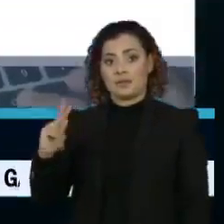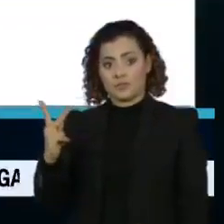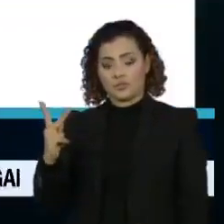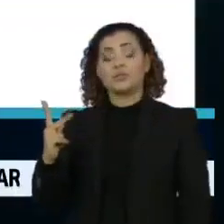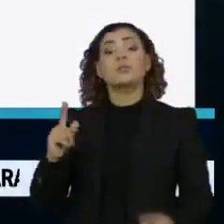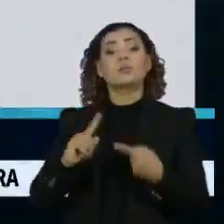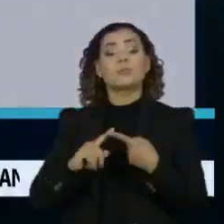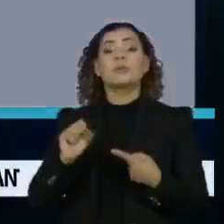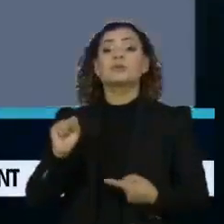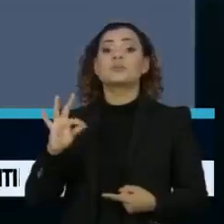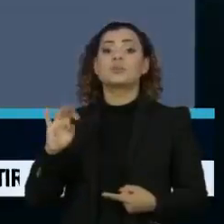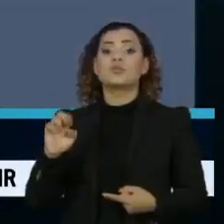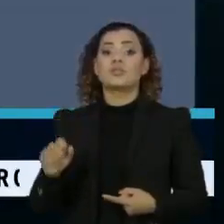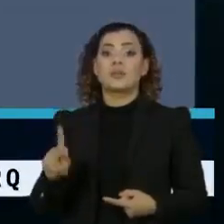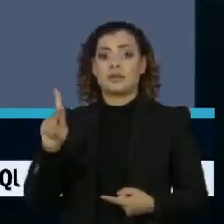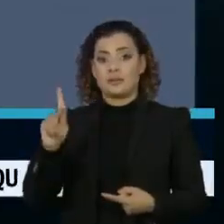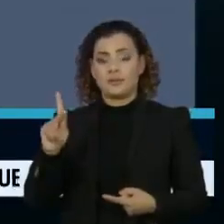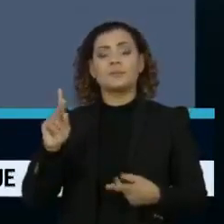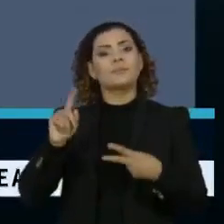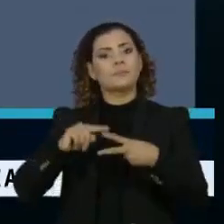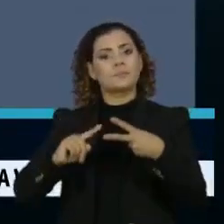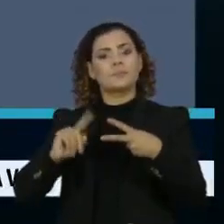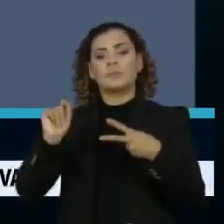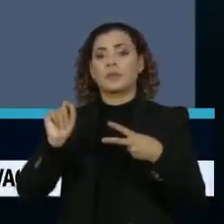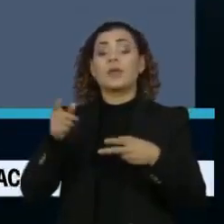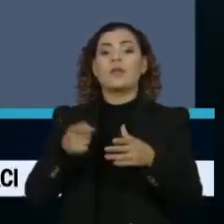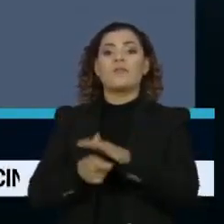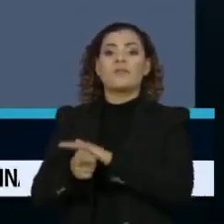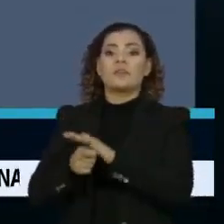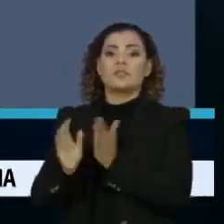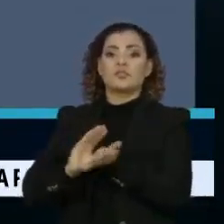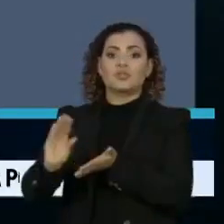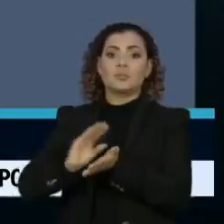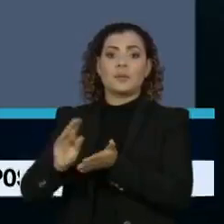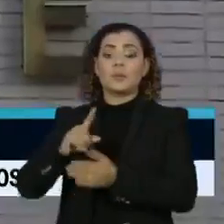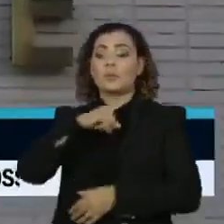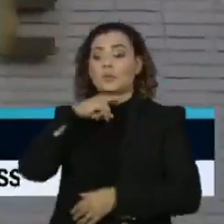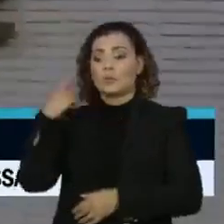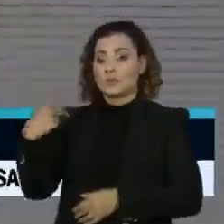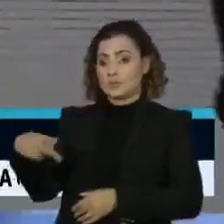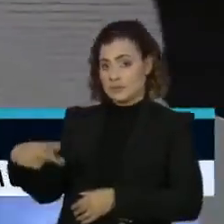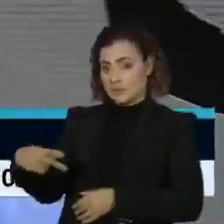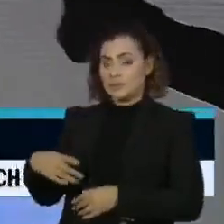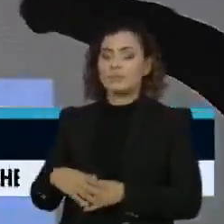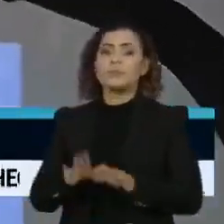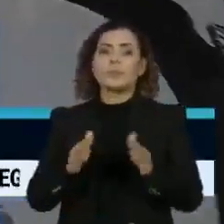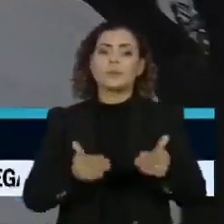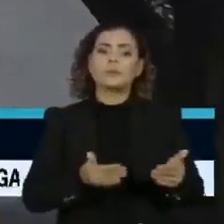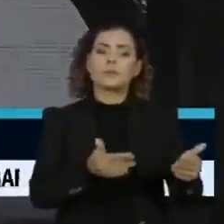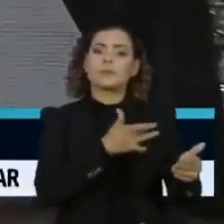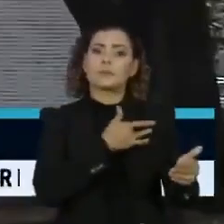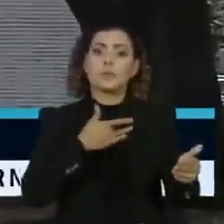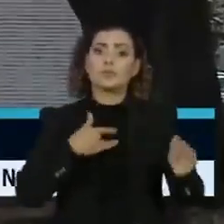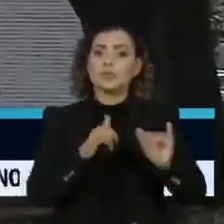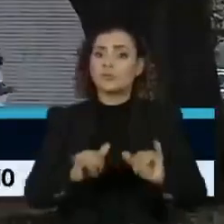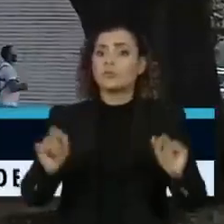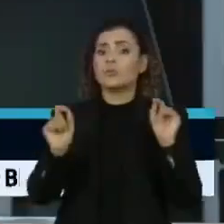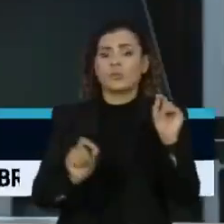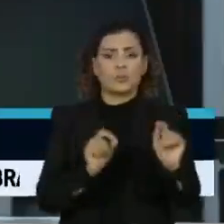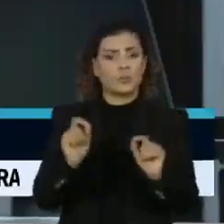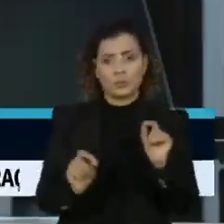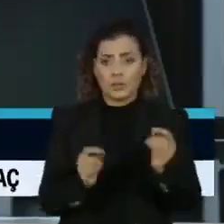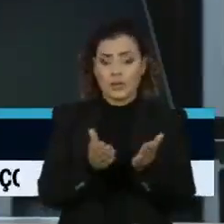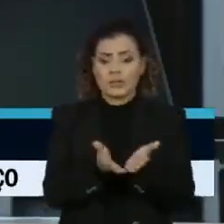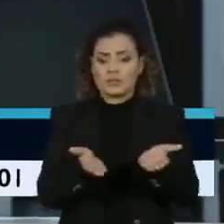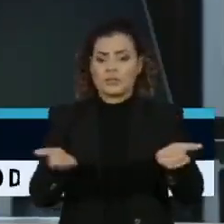V, comercializada internacionalmente pelo Fundo de Investimento Direto da Rússia. O Ministério da Saúde afirma que a dispensa